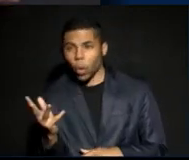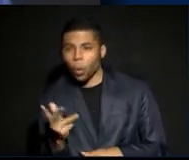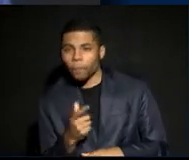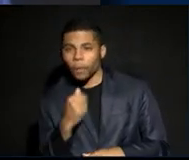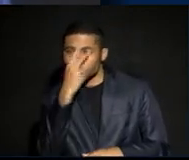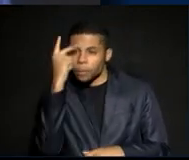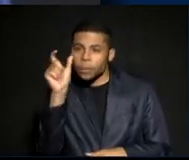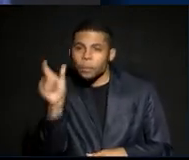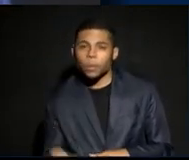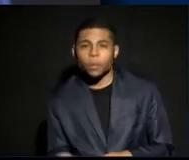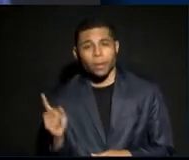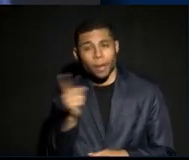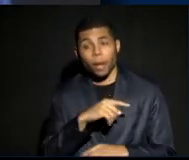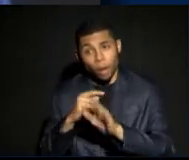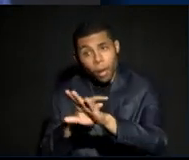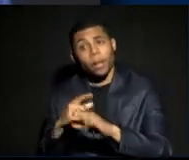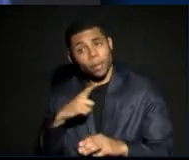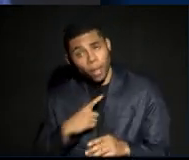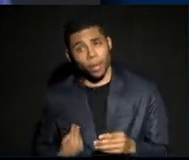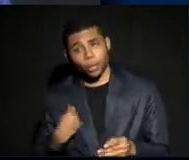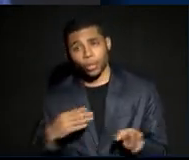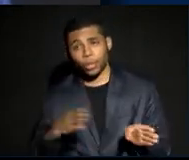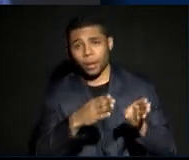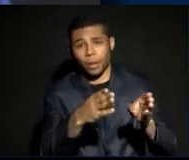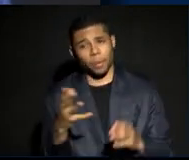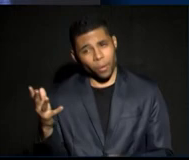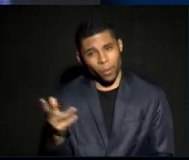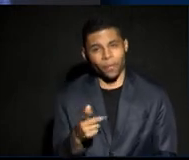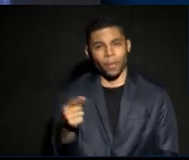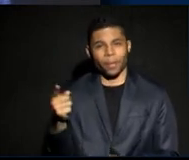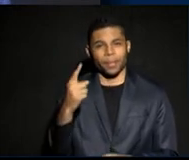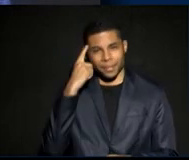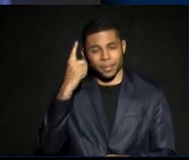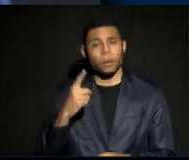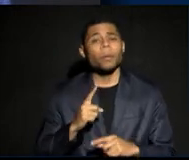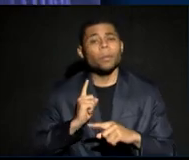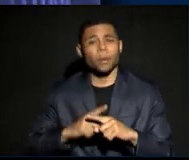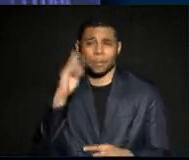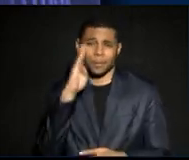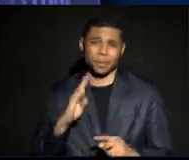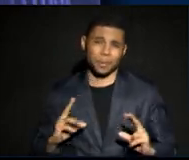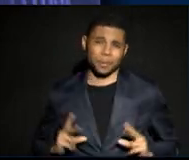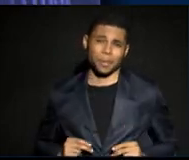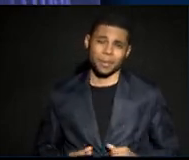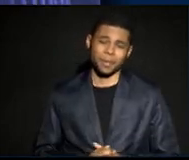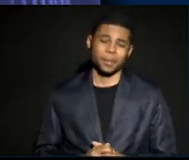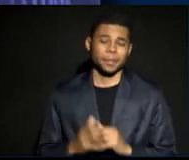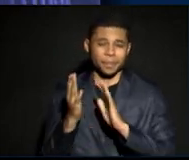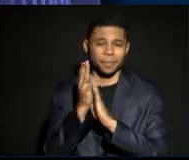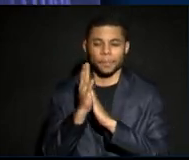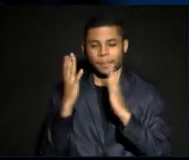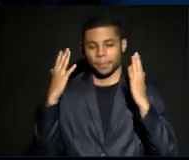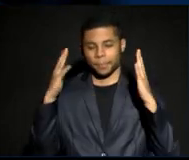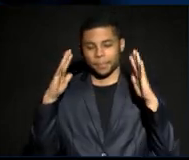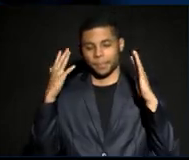convencer algumas pessoas que que existe nesse caminho que é muito bom mas a gente vai ter que trabalhar porque o Brasil merece